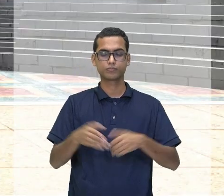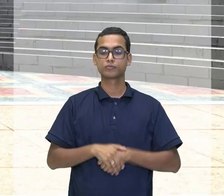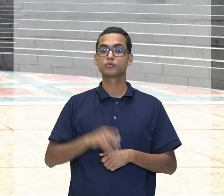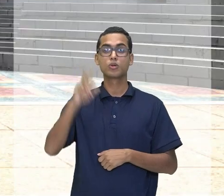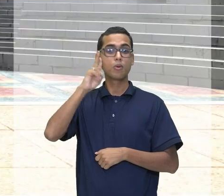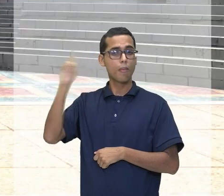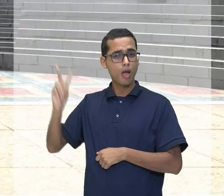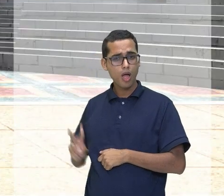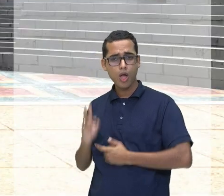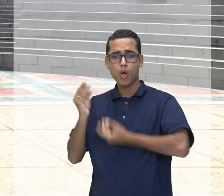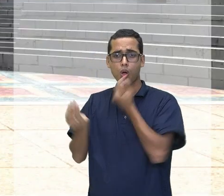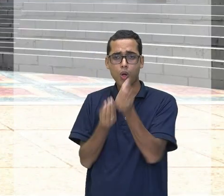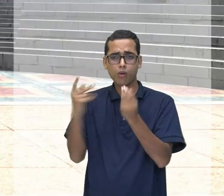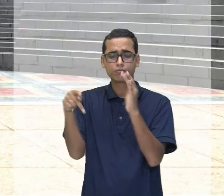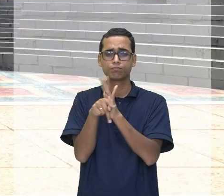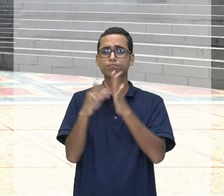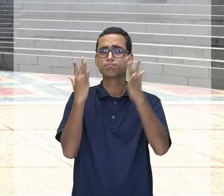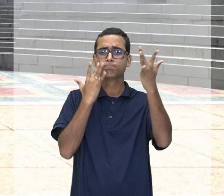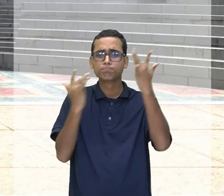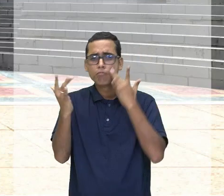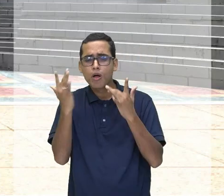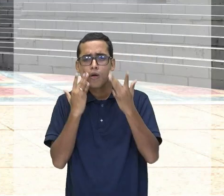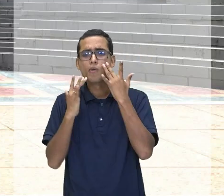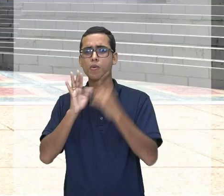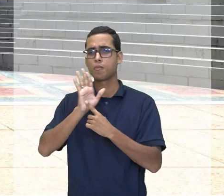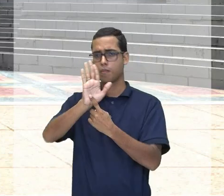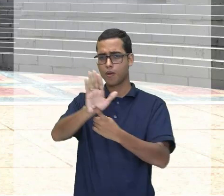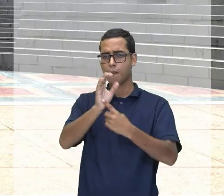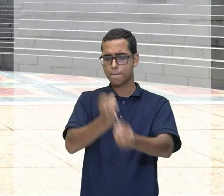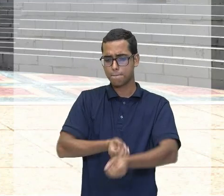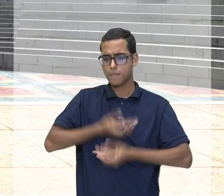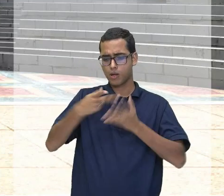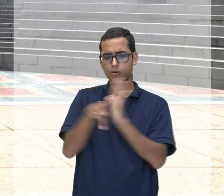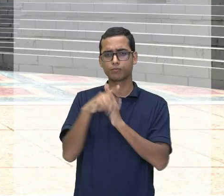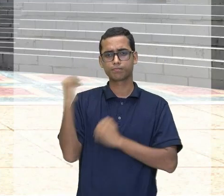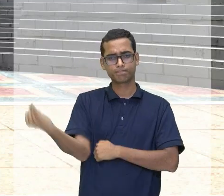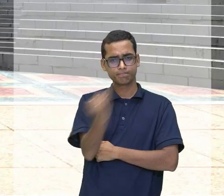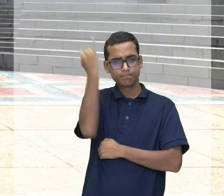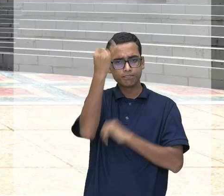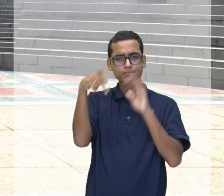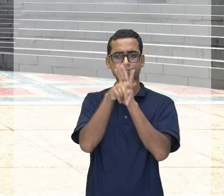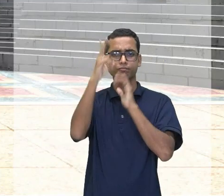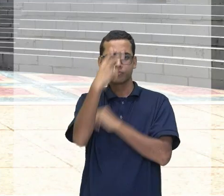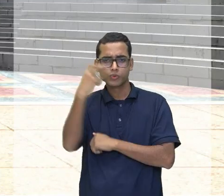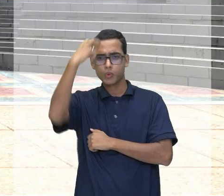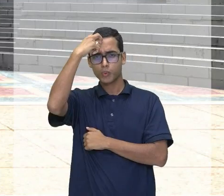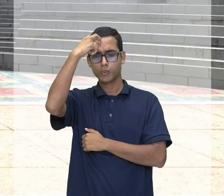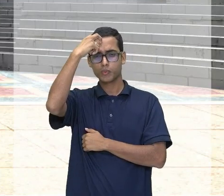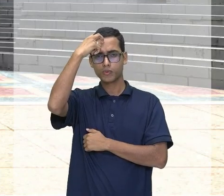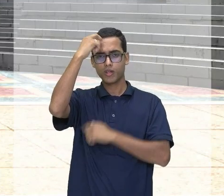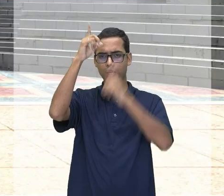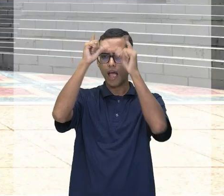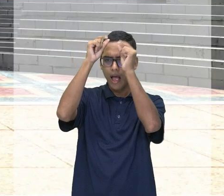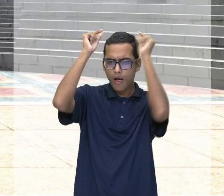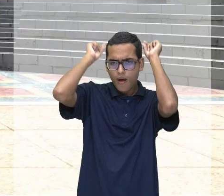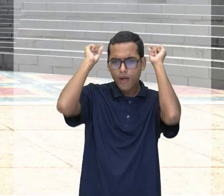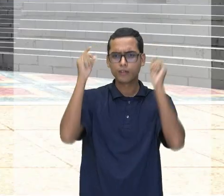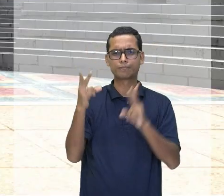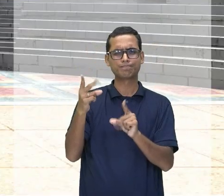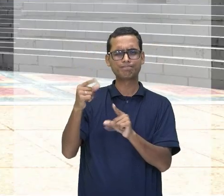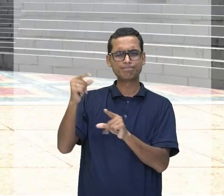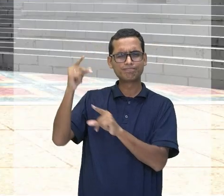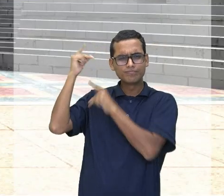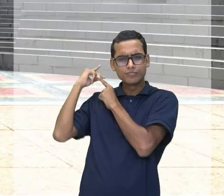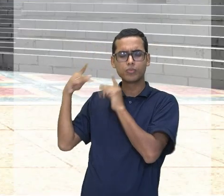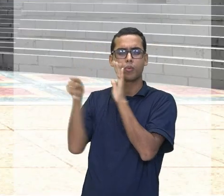da história do teatro. Então, uma das manifestações mais significativas da cultura grega antiga foi o teatro.